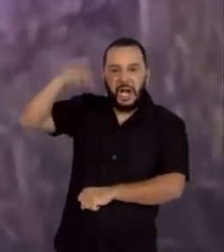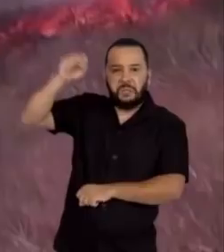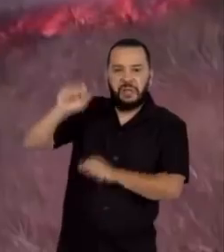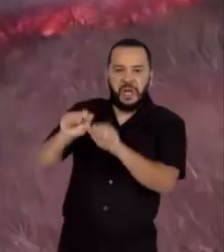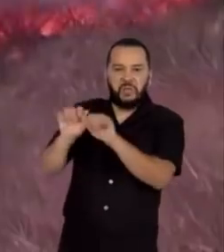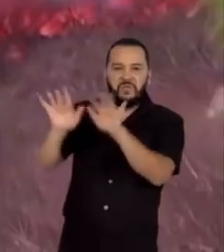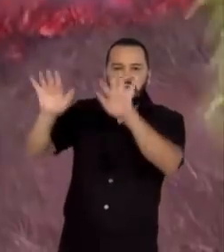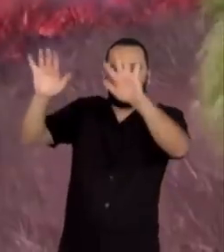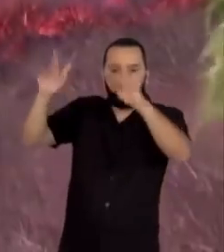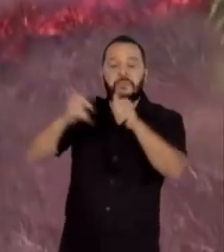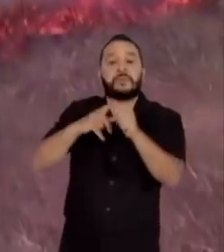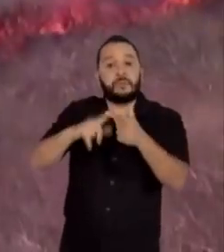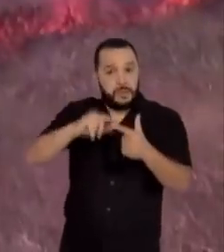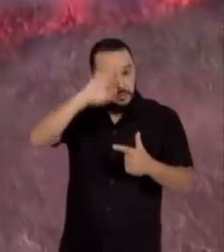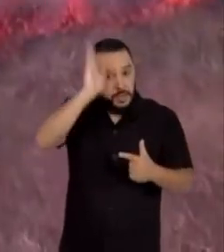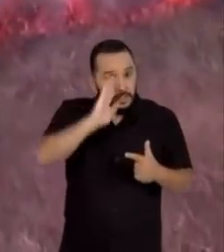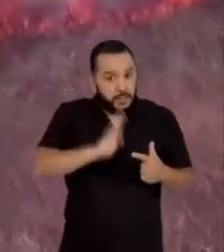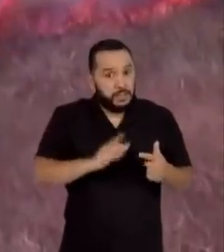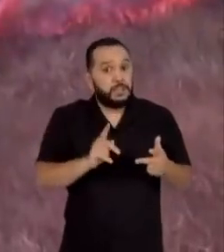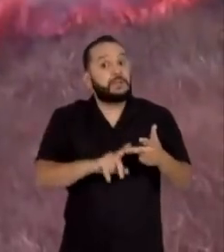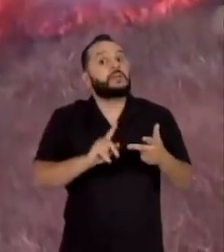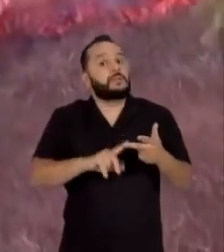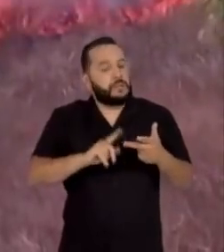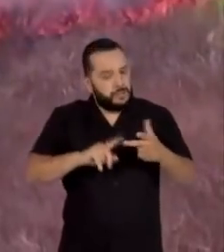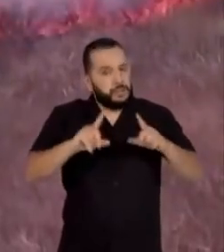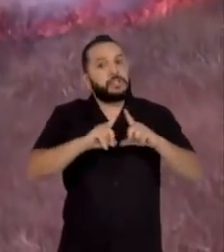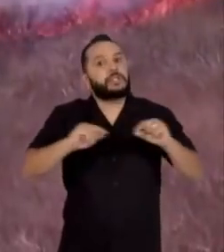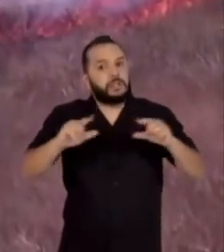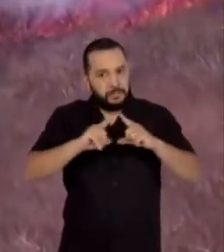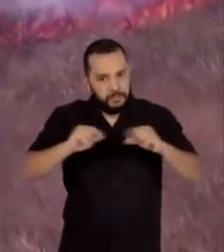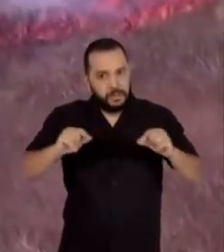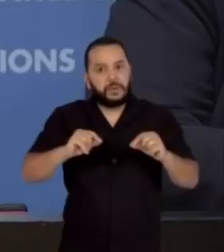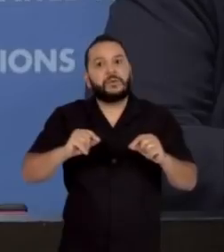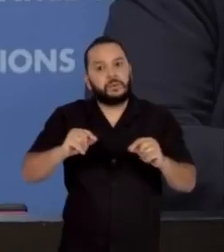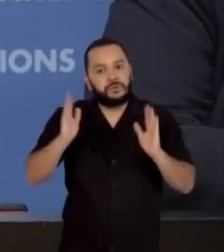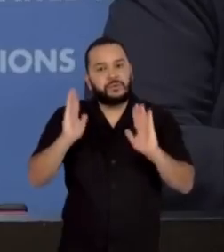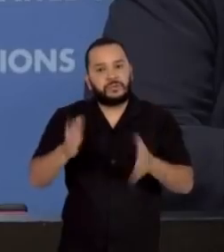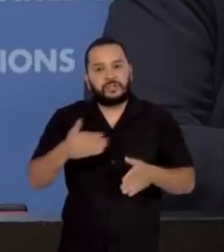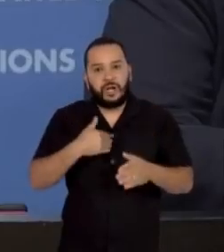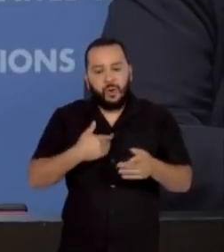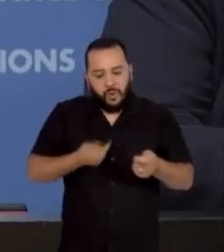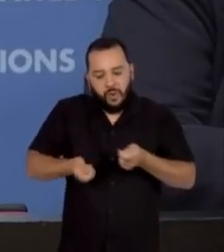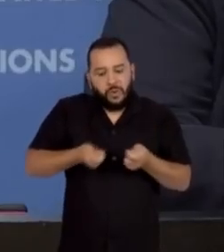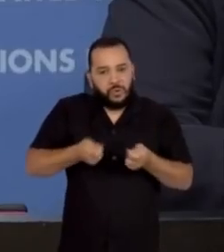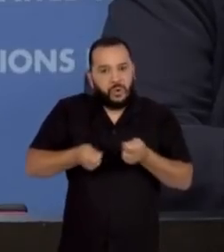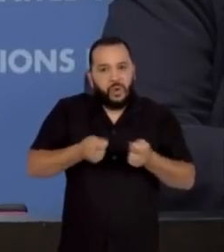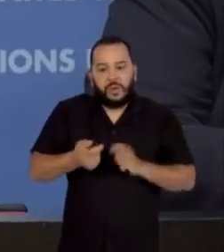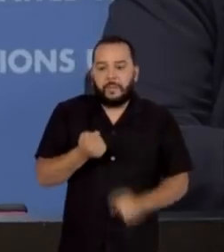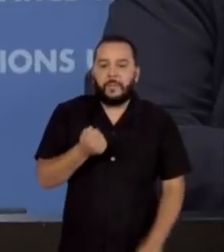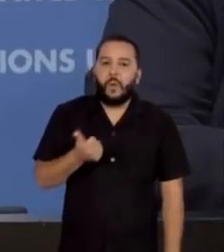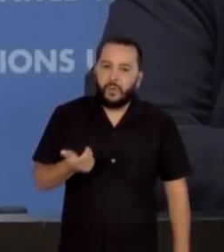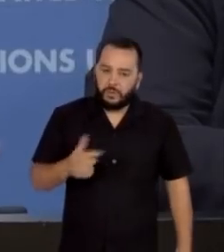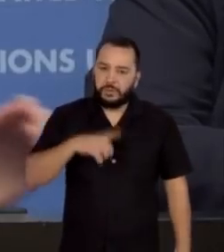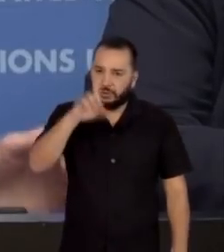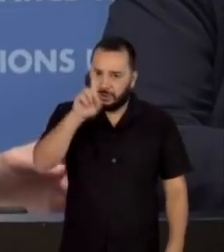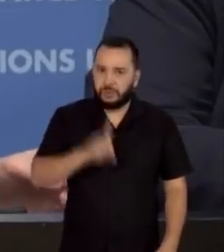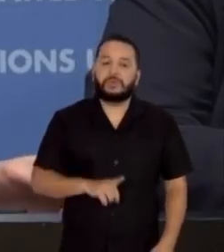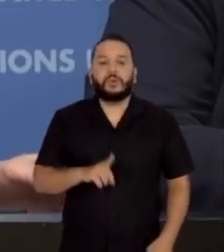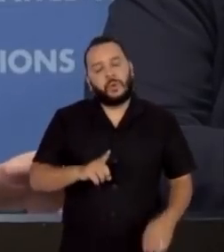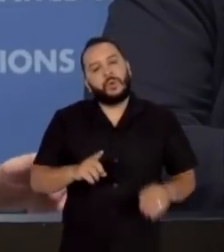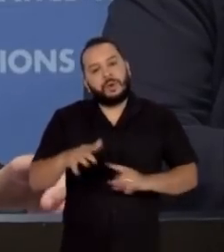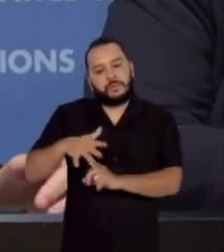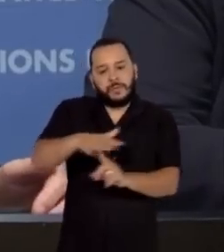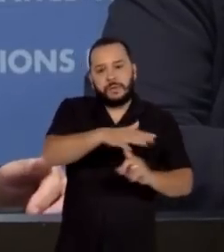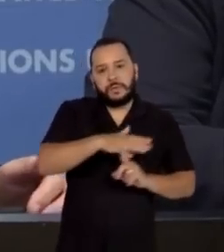como Brasil e Japão, que estão longe de suas próprias metas. A diretora do Programa de Meio Ambiente da